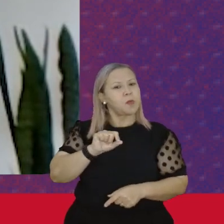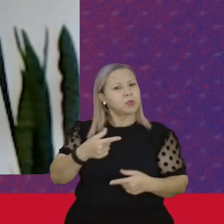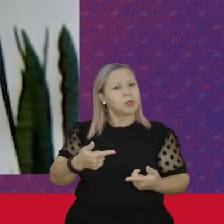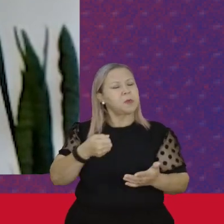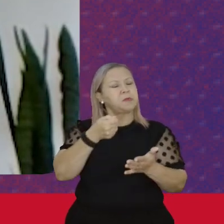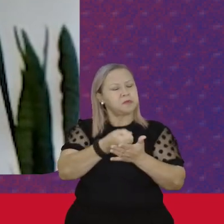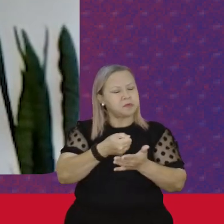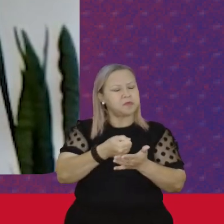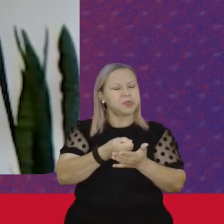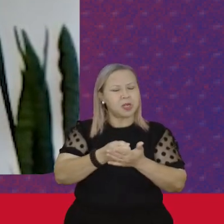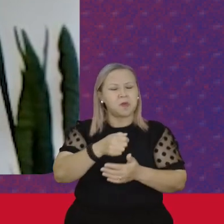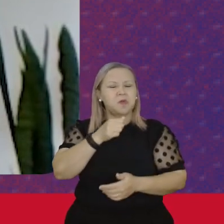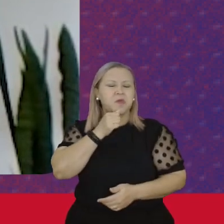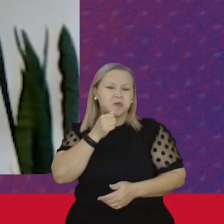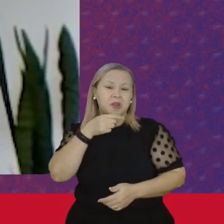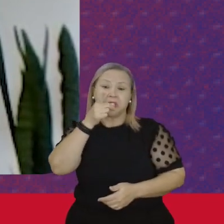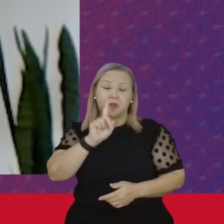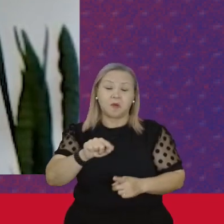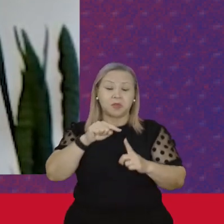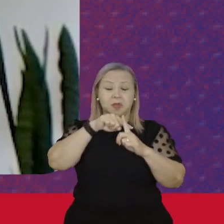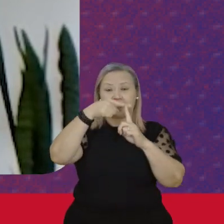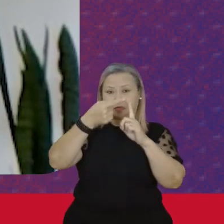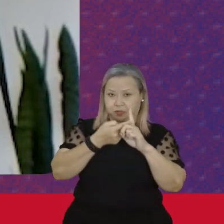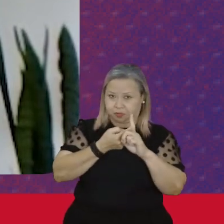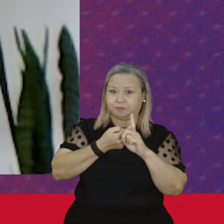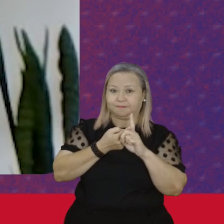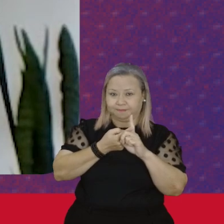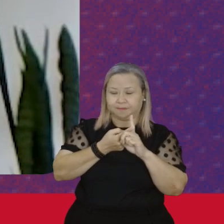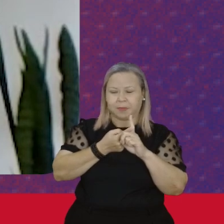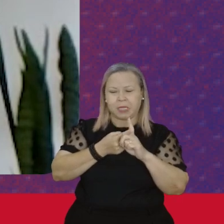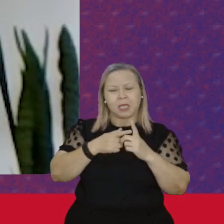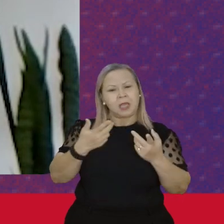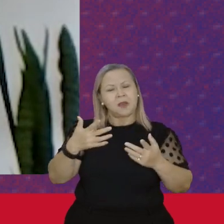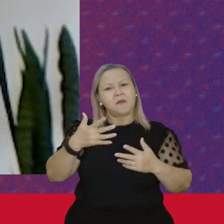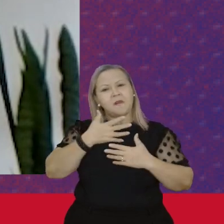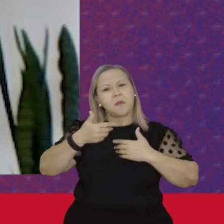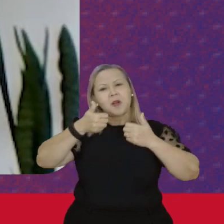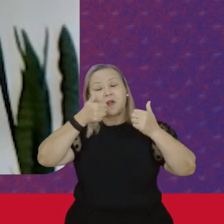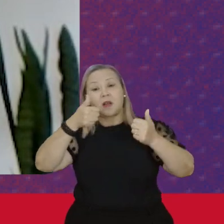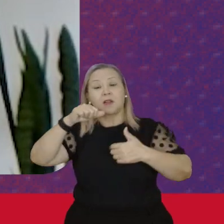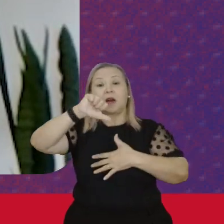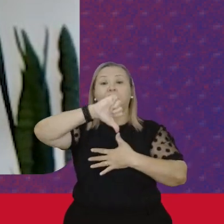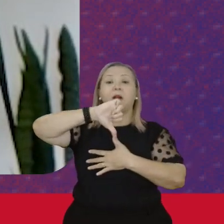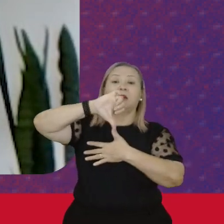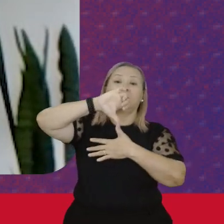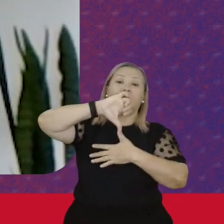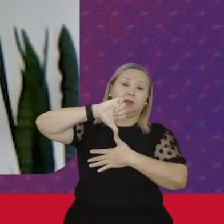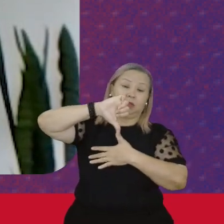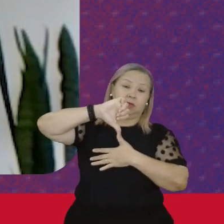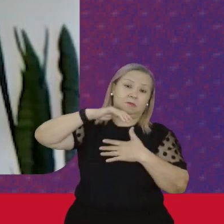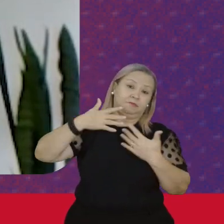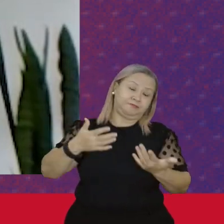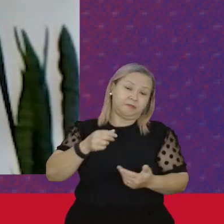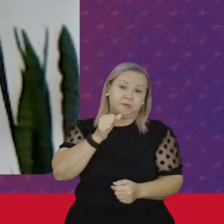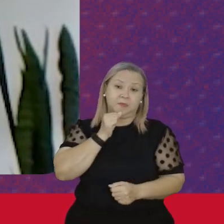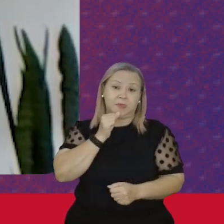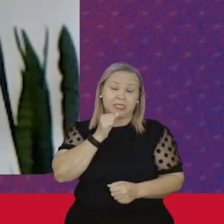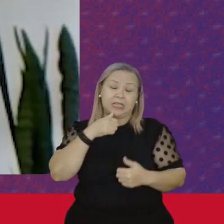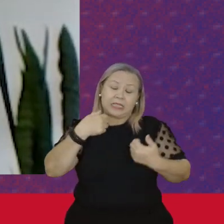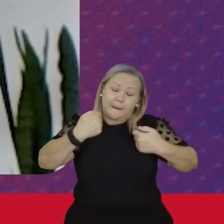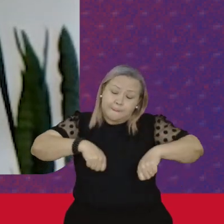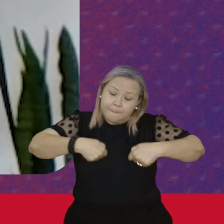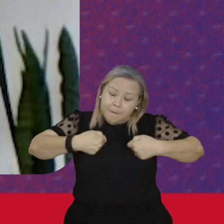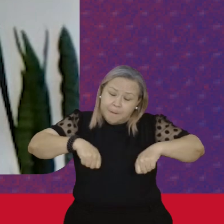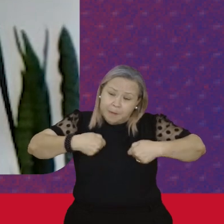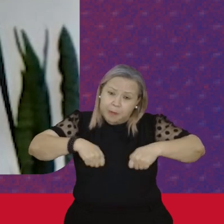pela frente, os direitos reprodutivos, que a gente vê avançar muito na América Latina, ainda